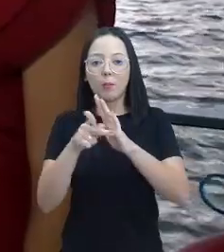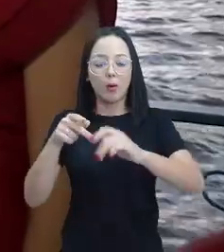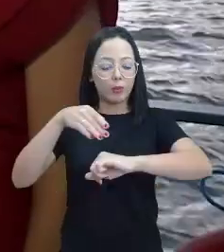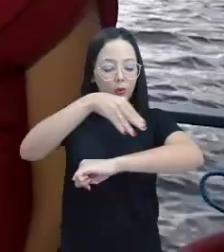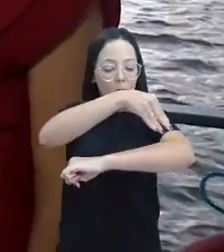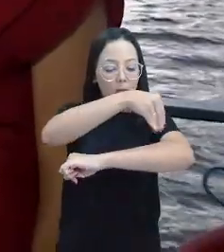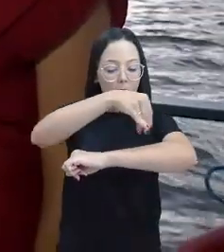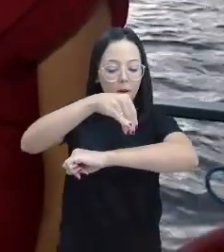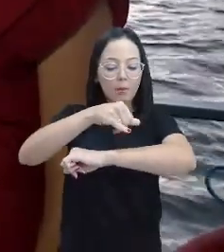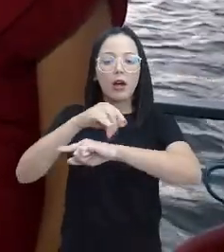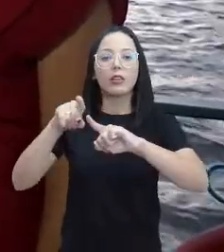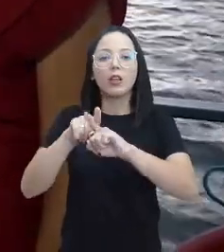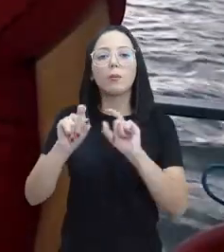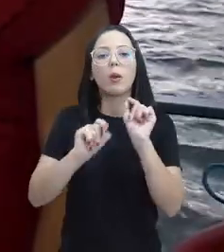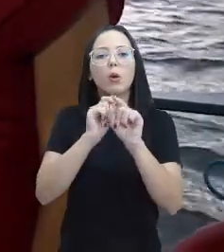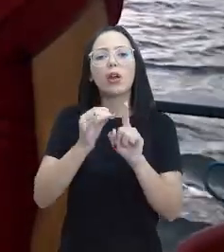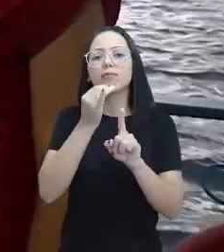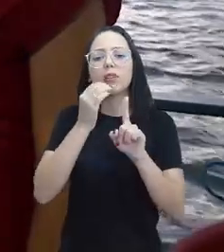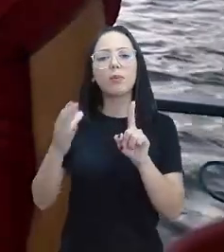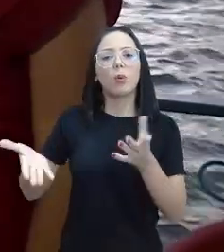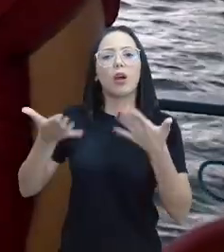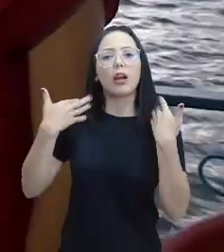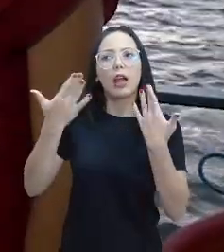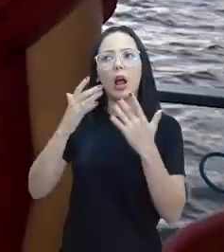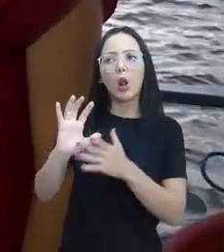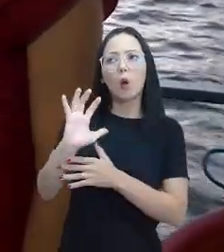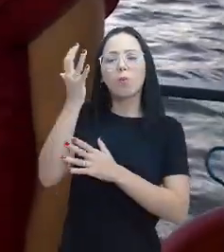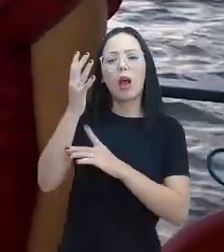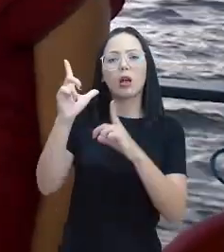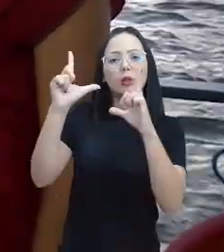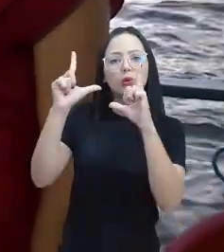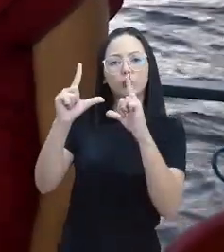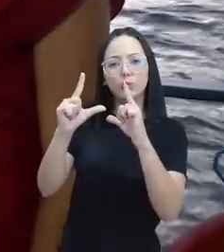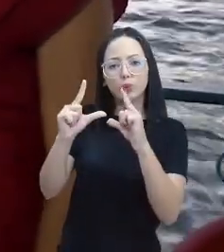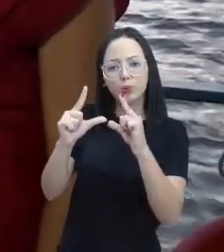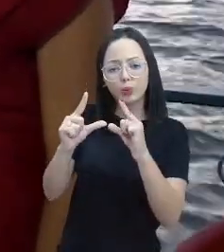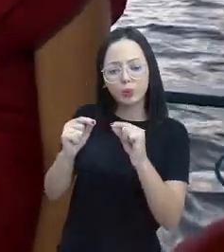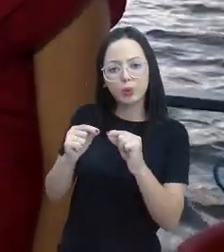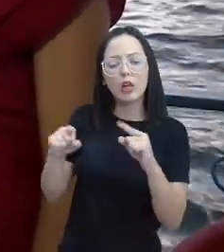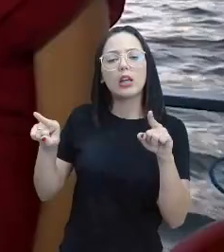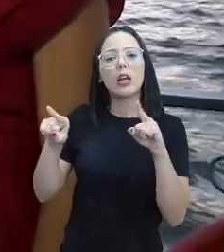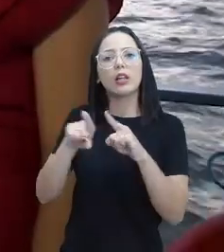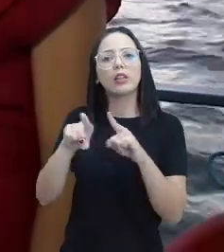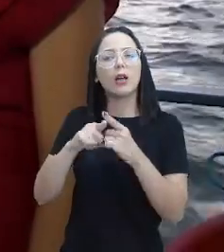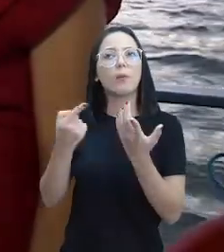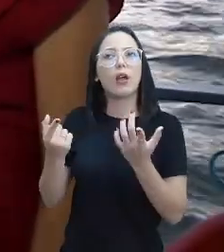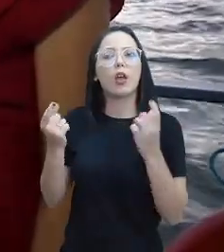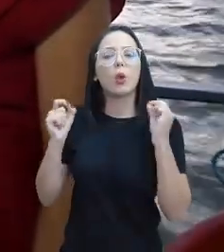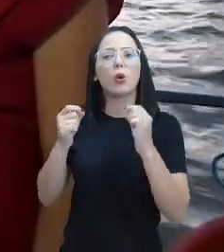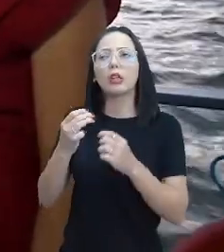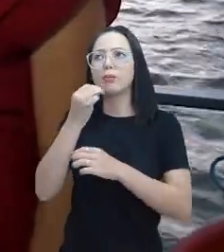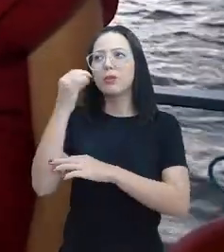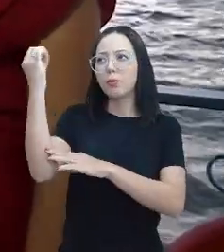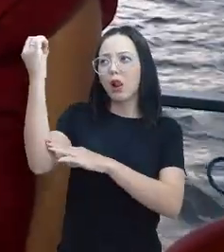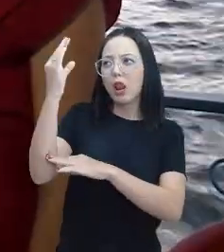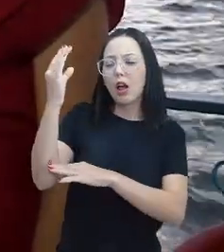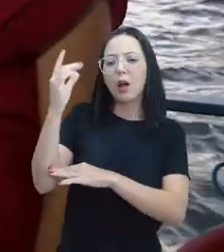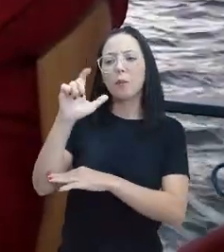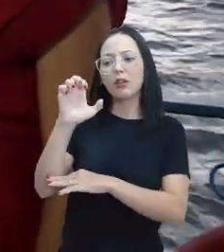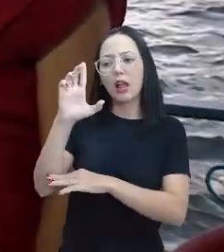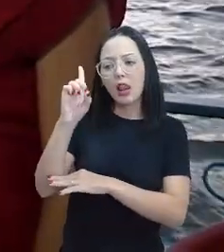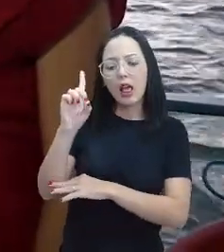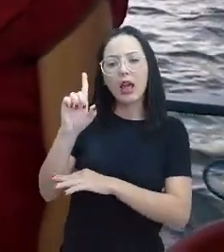combater a formação da ilha de calor, a urbanização urbana, uso de lâmpadas LED, instalação